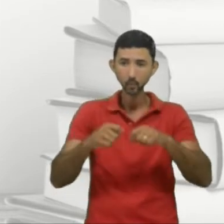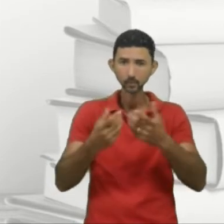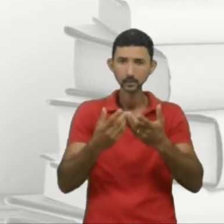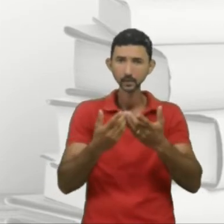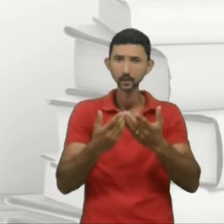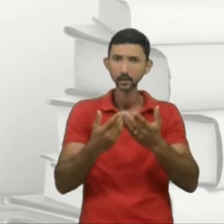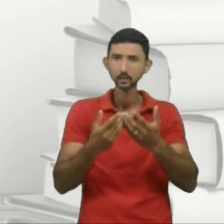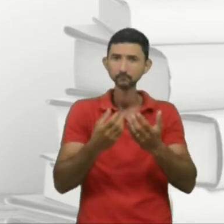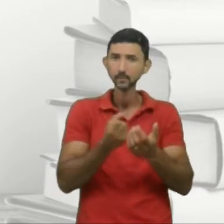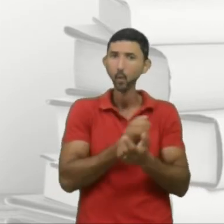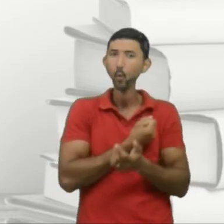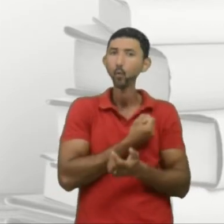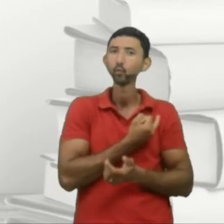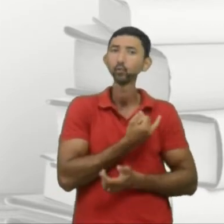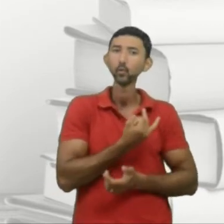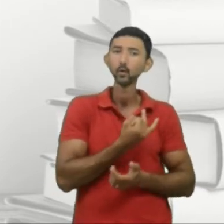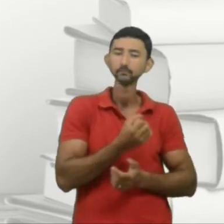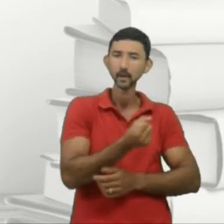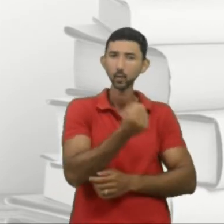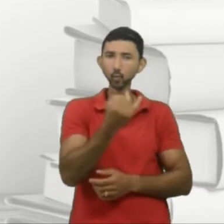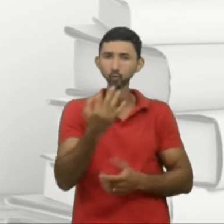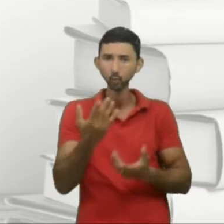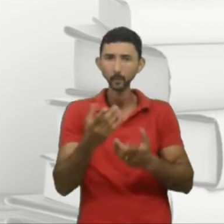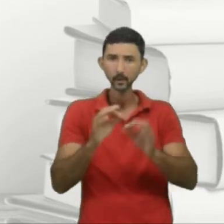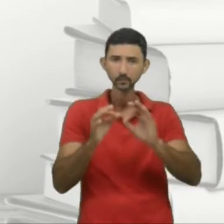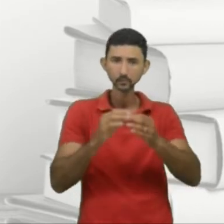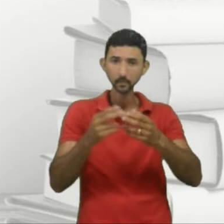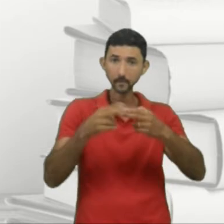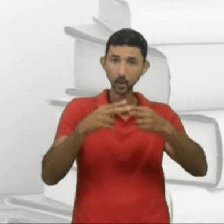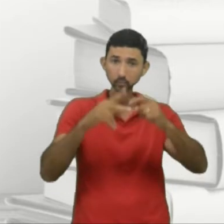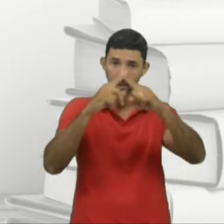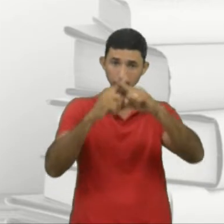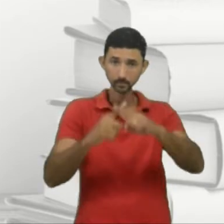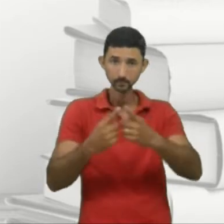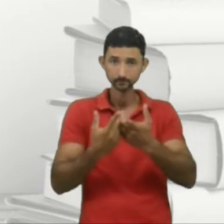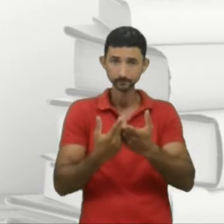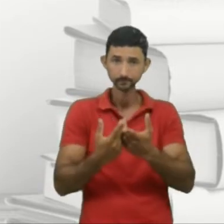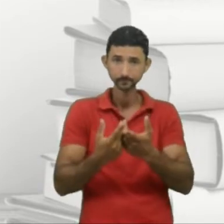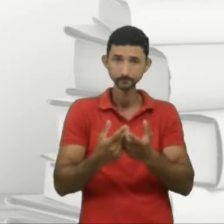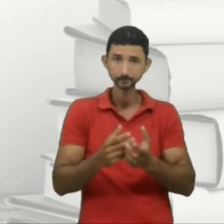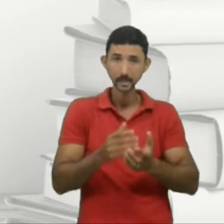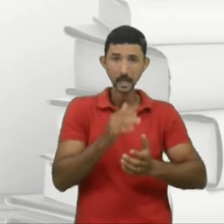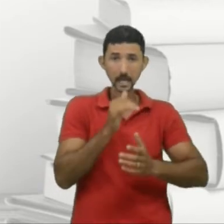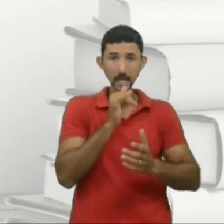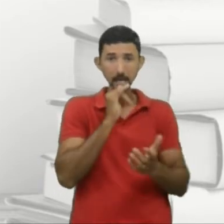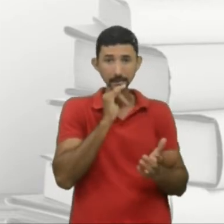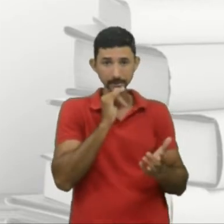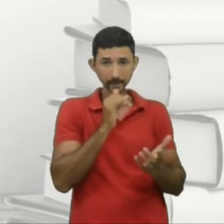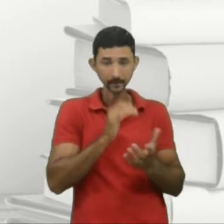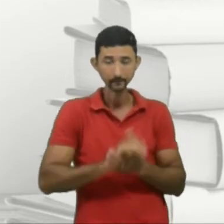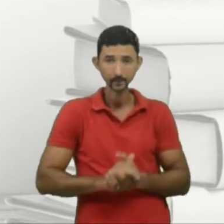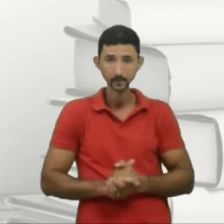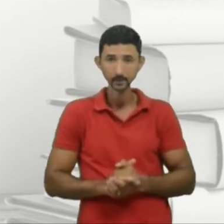de possibilidades de formar um prato, utilizando uma multiplicação. Aí, você vai perguntar qual é